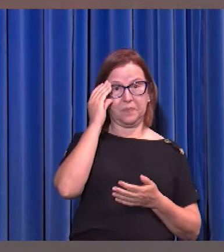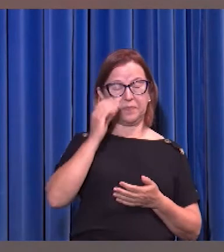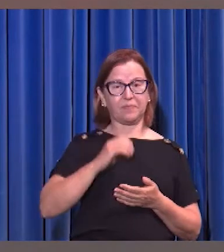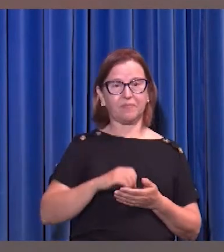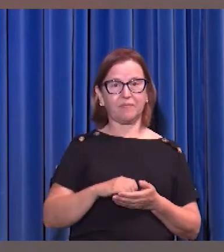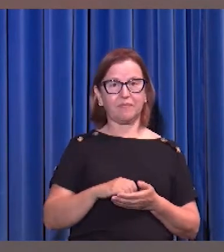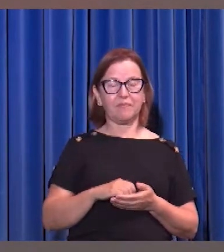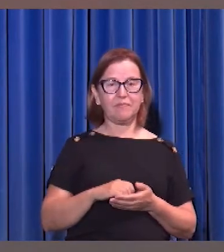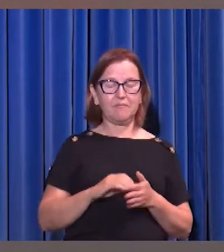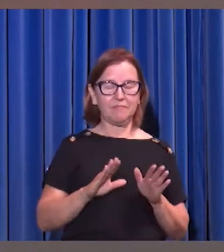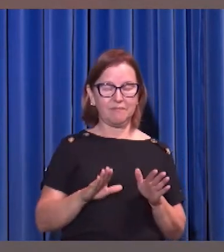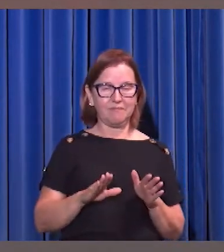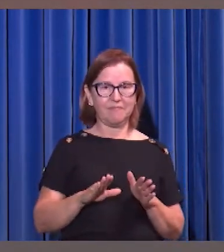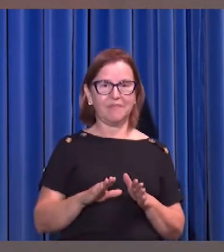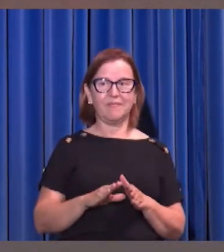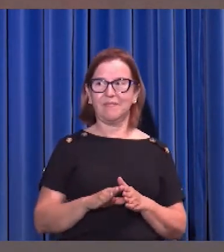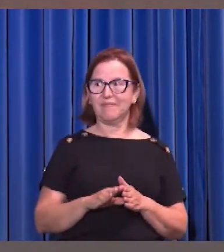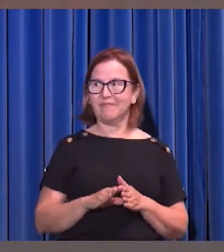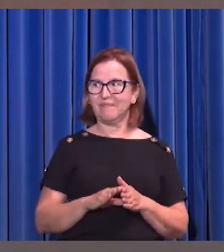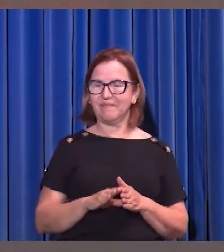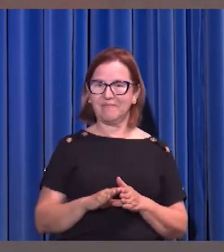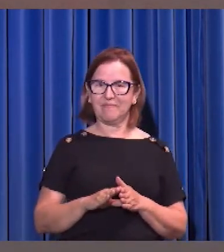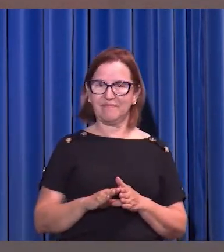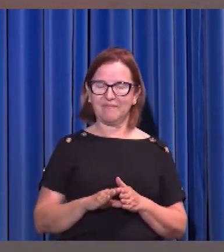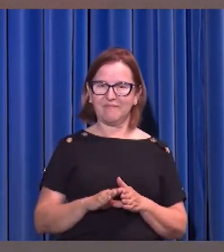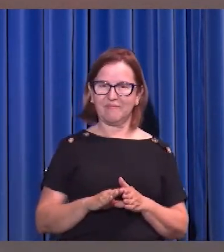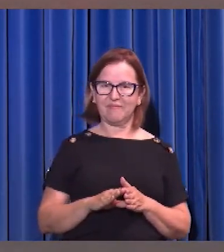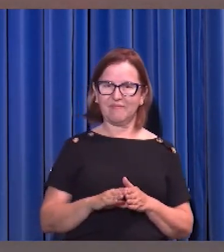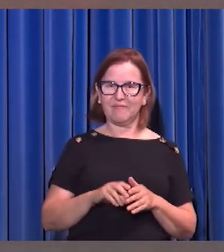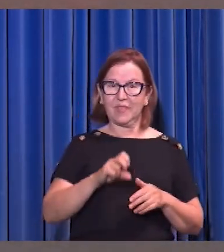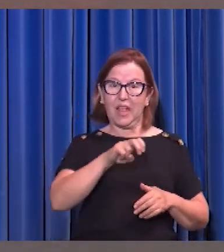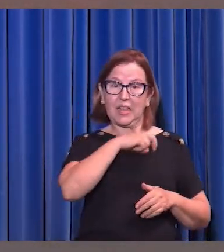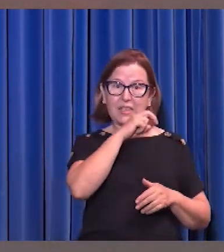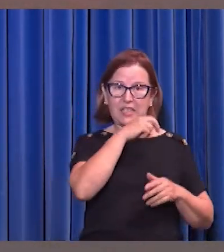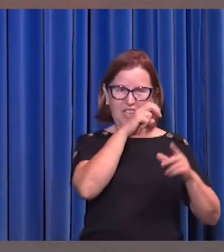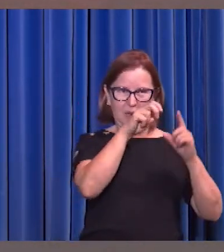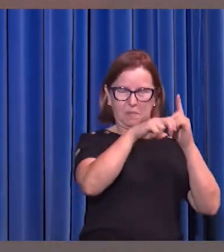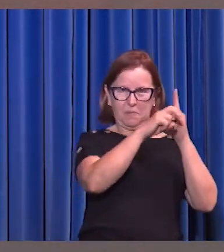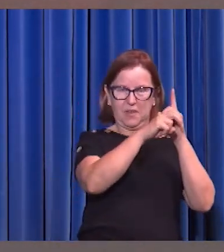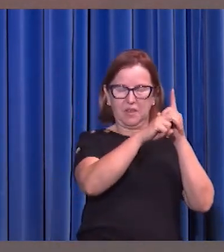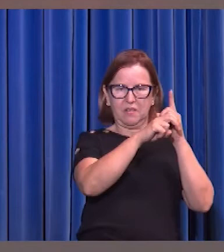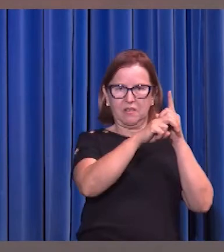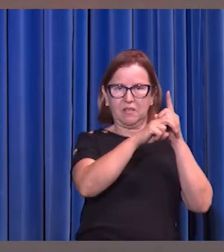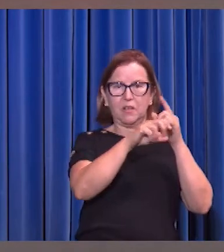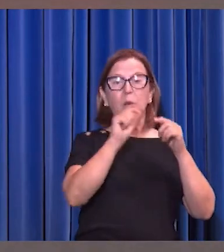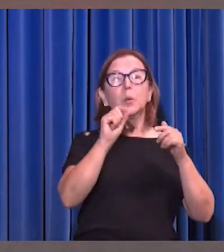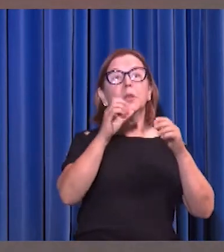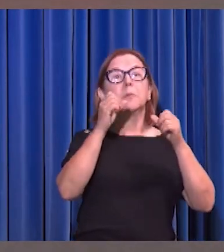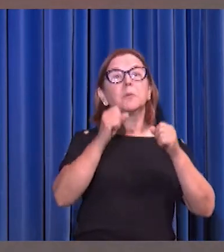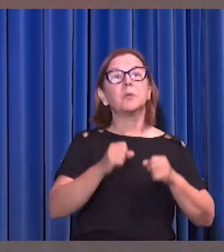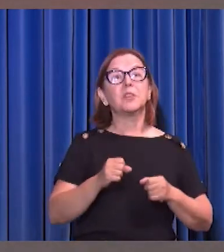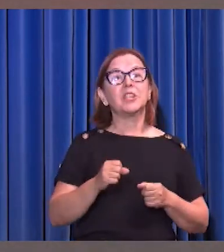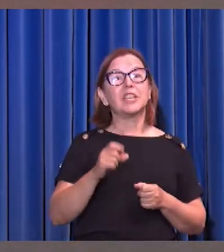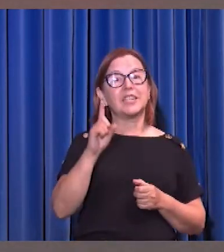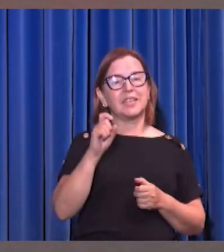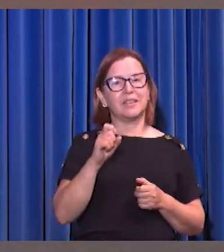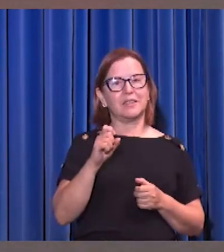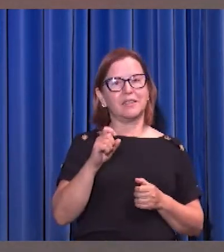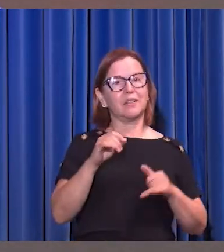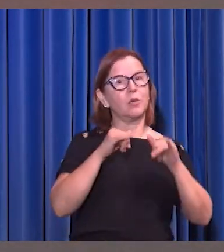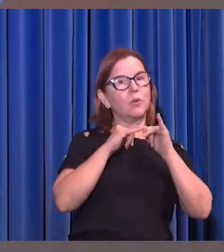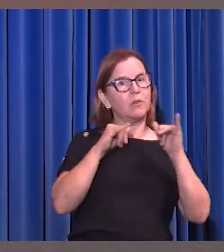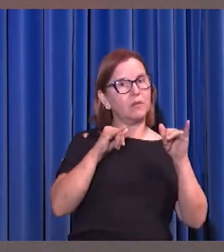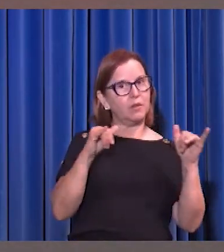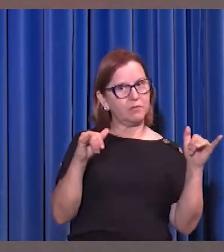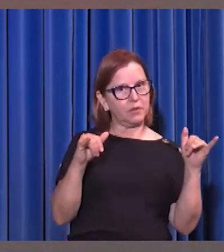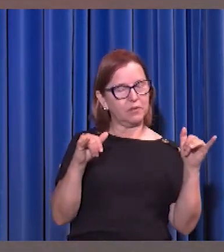vão concordar que a serpente de bronze poderia ser o quê? Um aviso. Você está passando